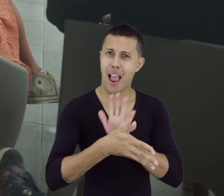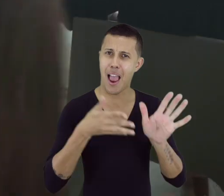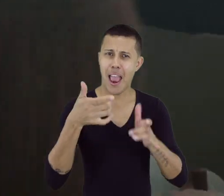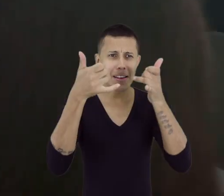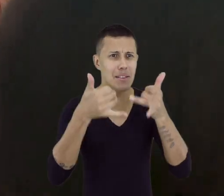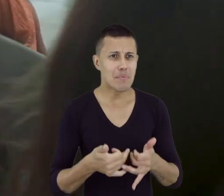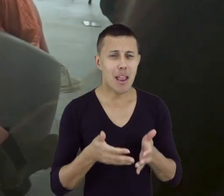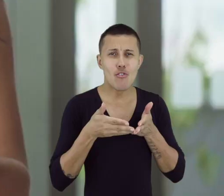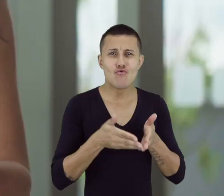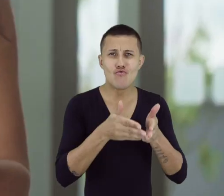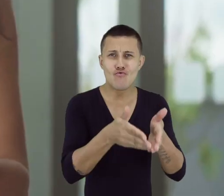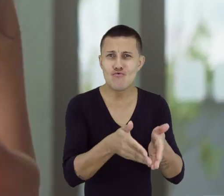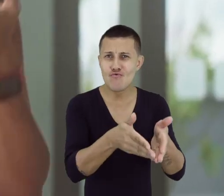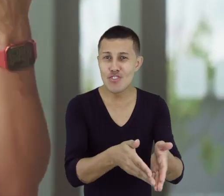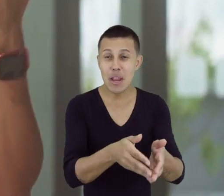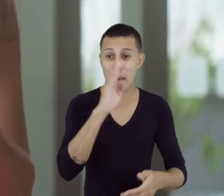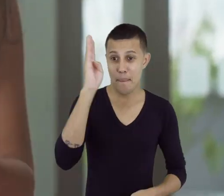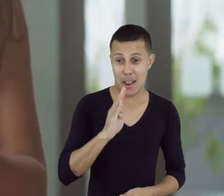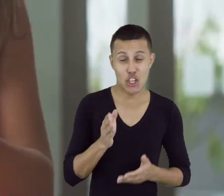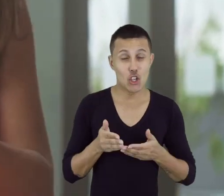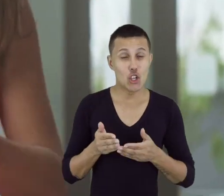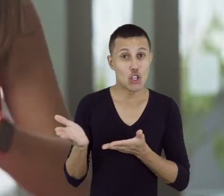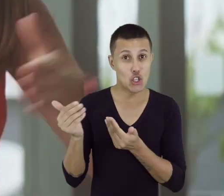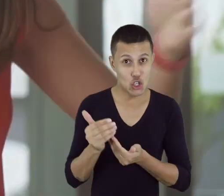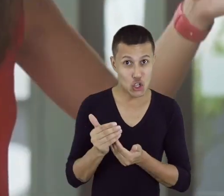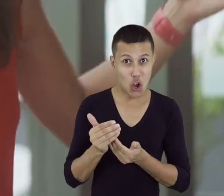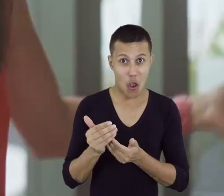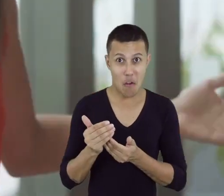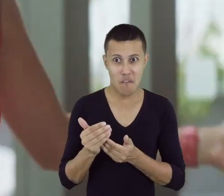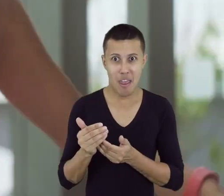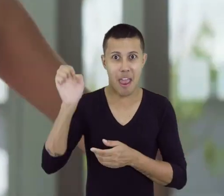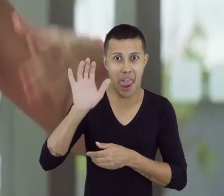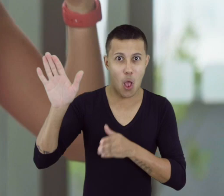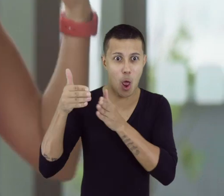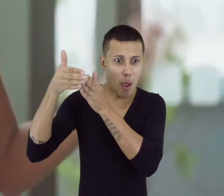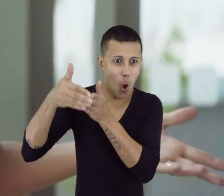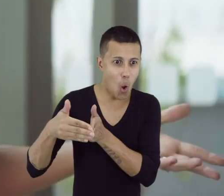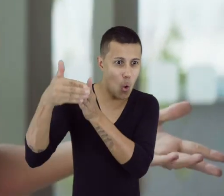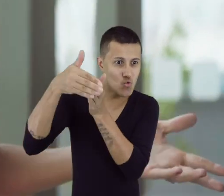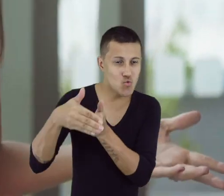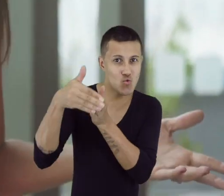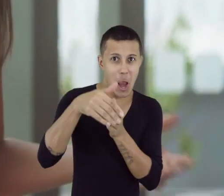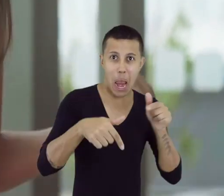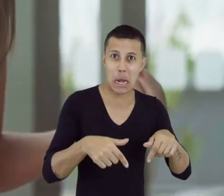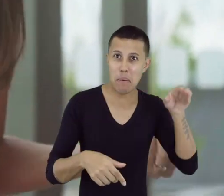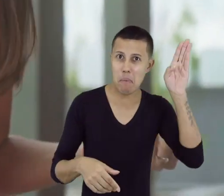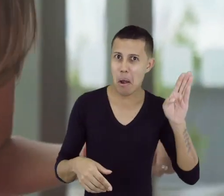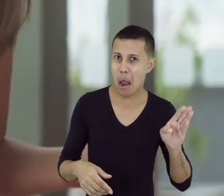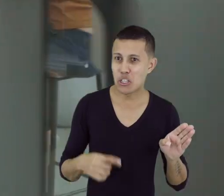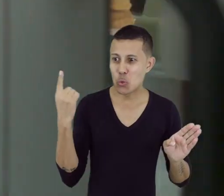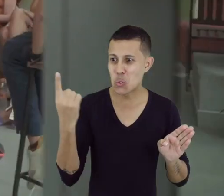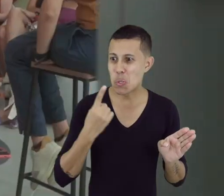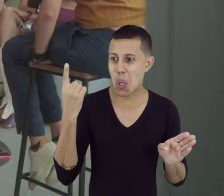dessa travessia, poxa, mais jovem brasileira a atravessar o Oceano Atlântico num veleiro,